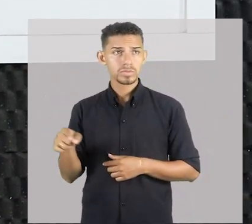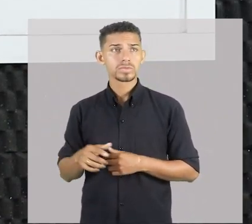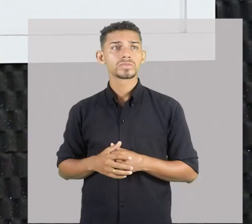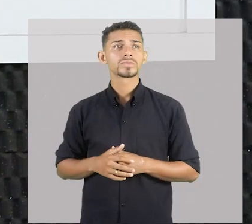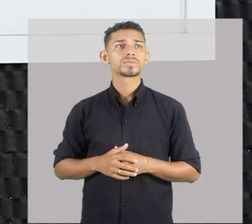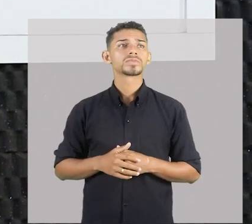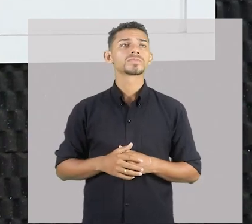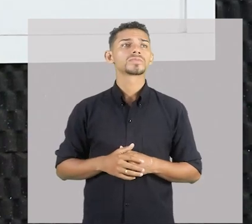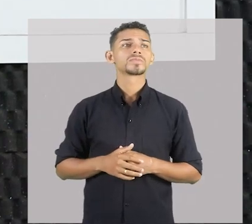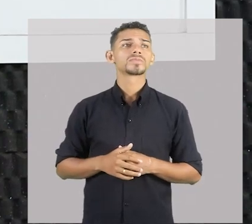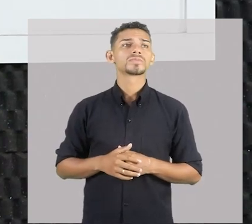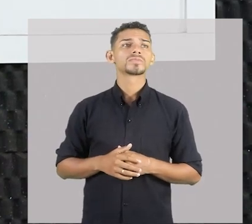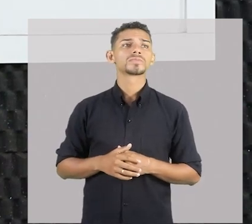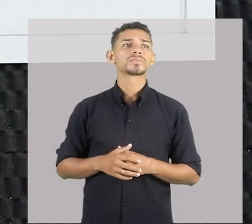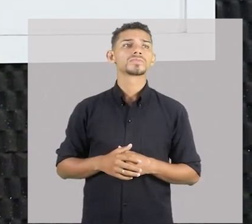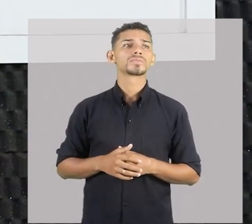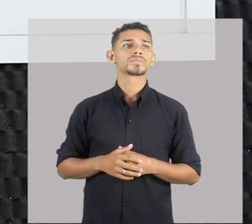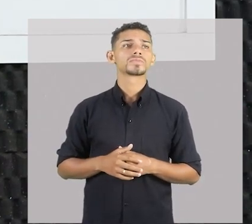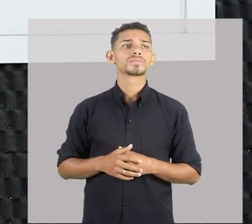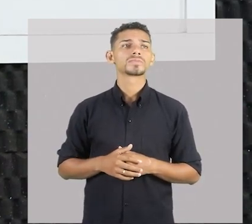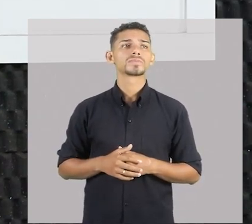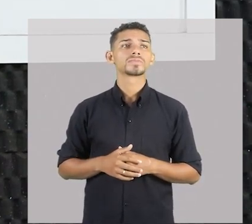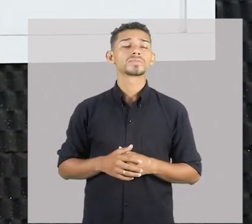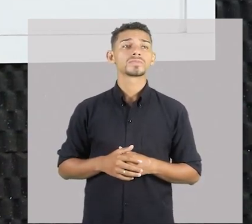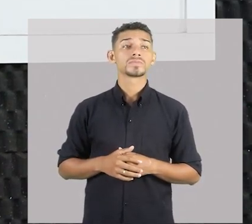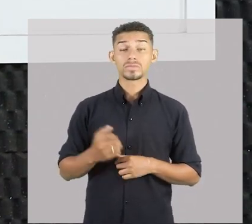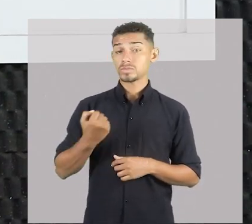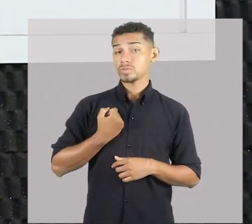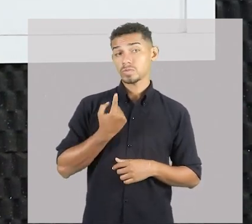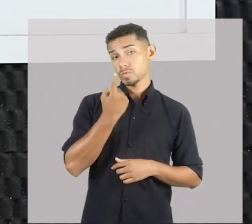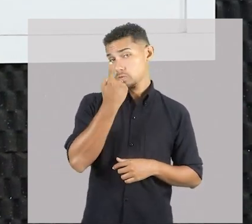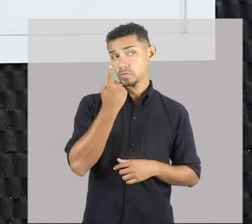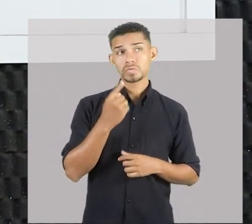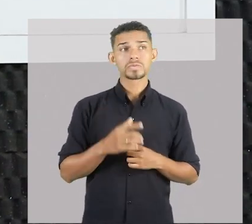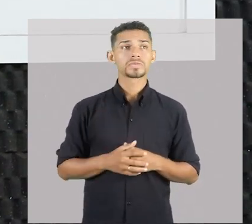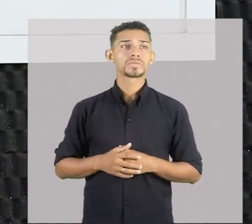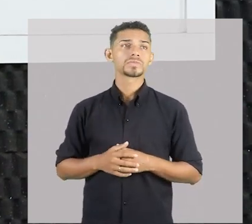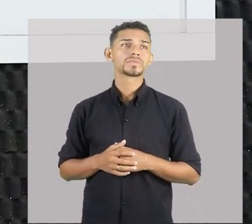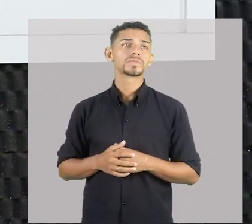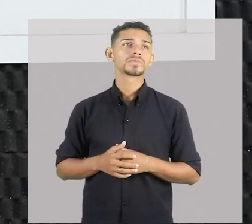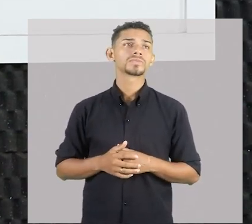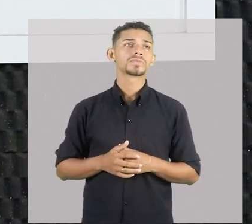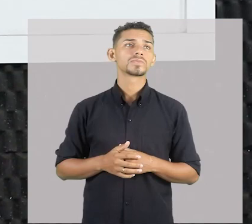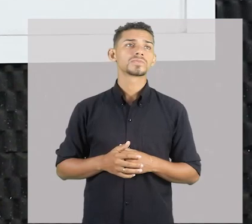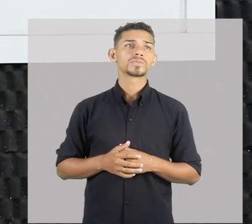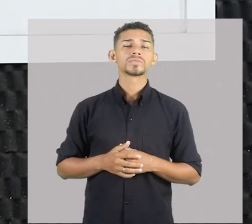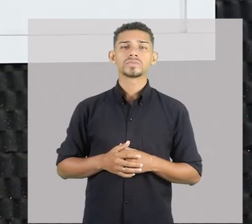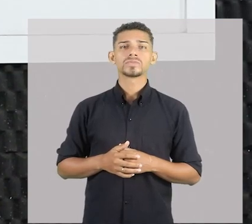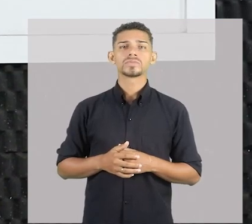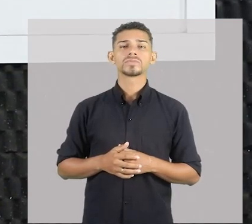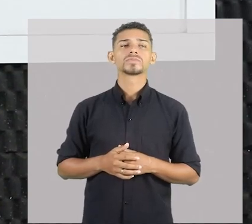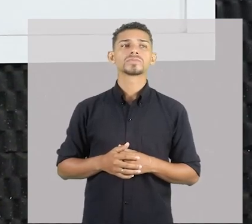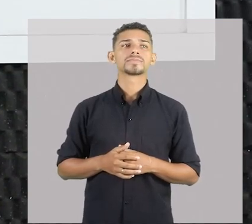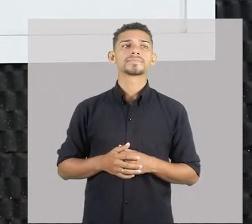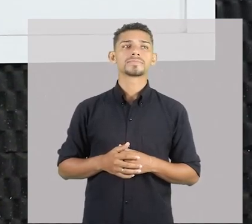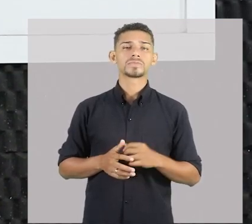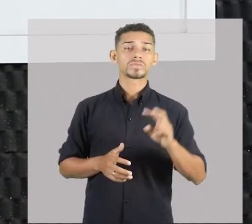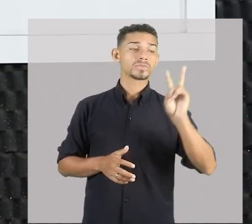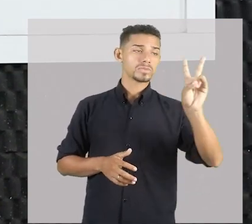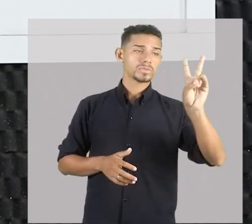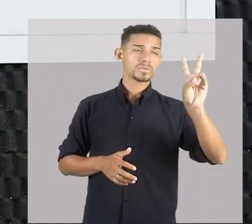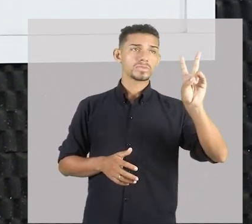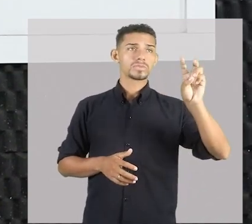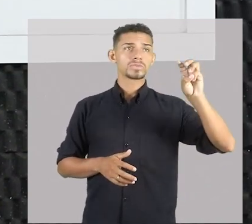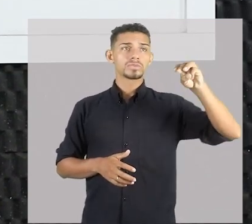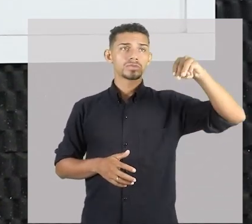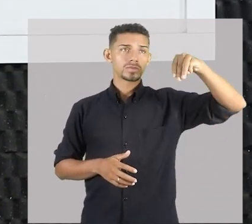pelos extremos. Tá, tem nadinha aqui, está subtendido o número 1. Aí a gente começa logo com o que a gente não sabe, ó. Então, velocidade,